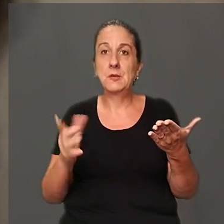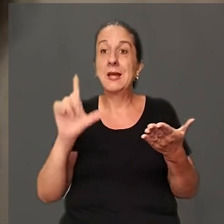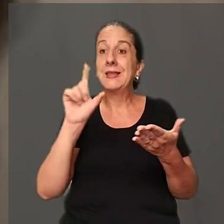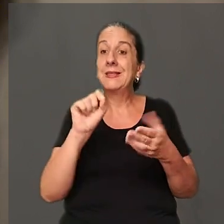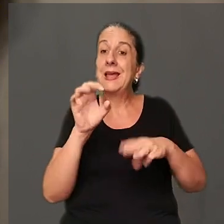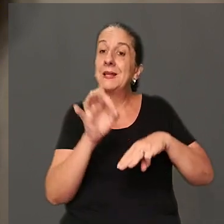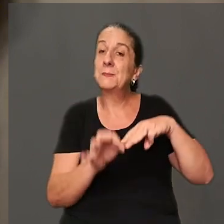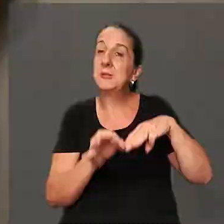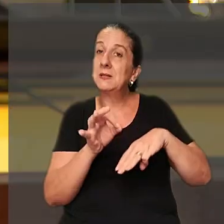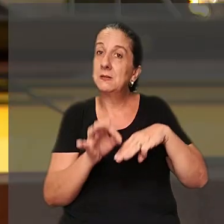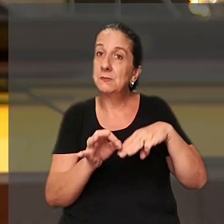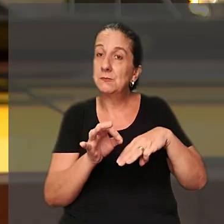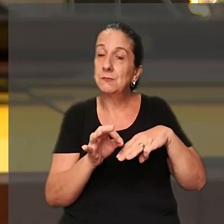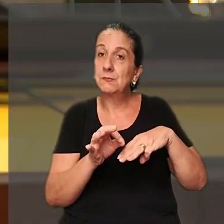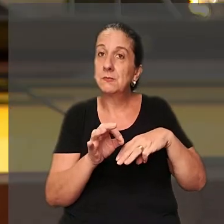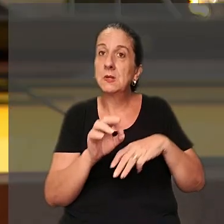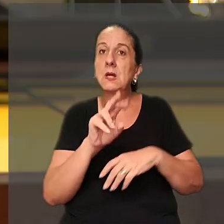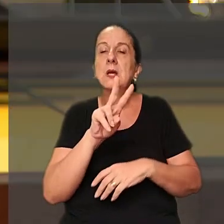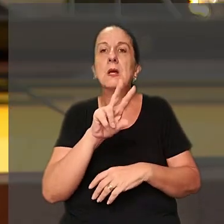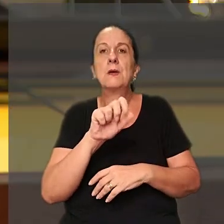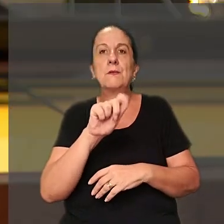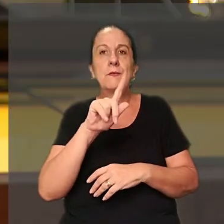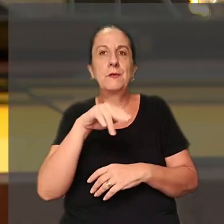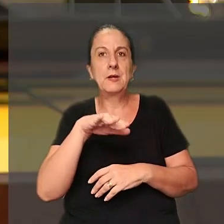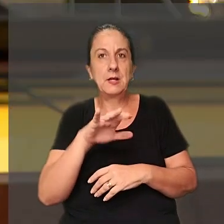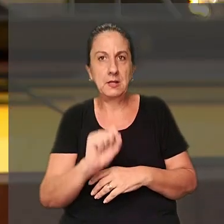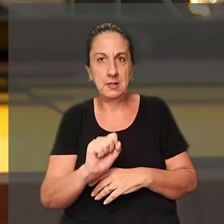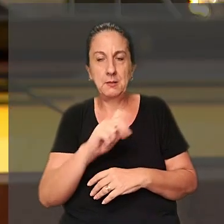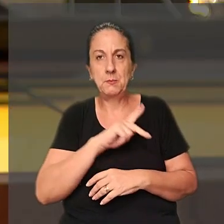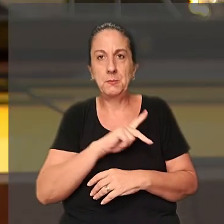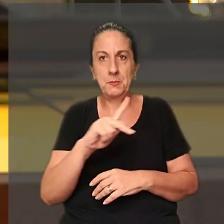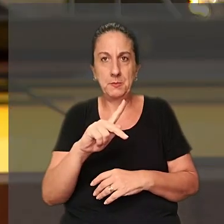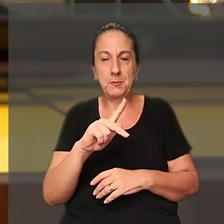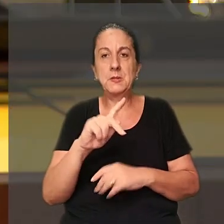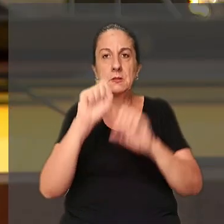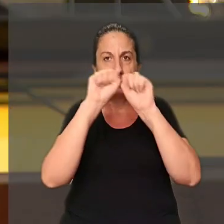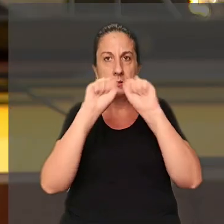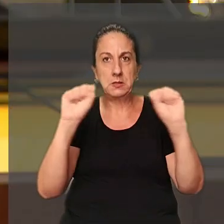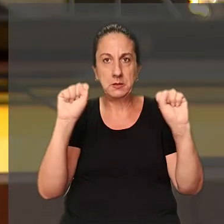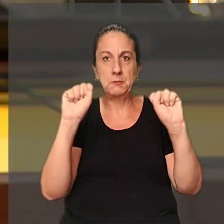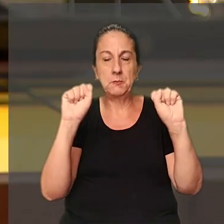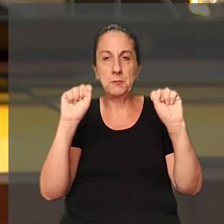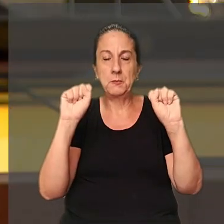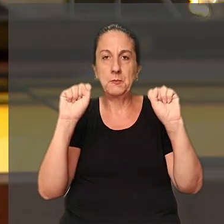10 ministros. O ministro Wagner, então presidente do tribunal na ocasião,